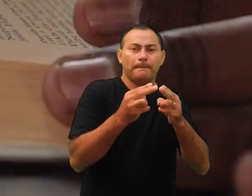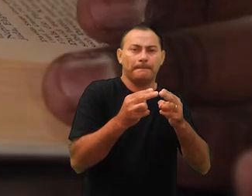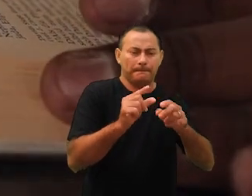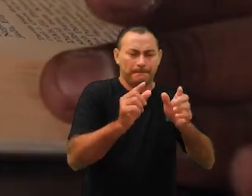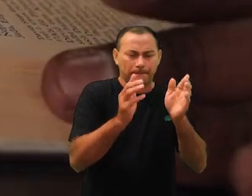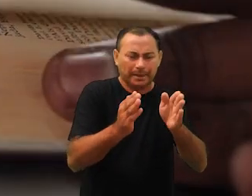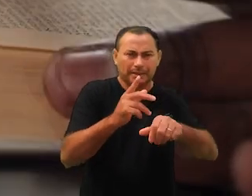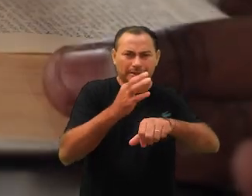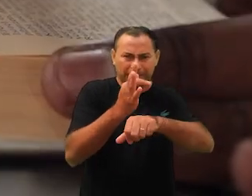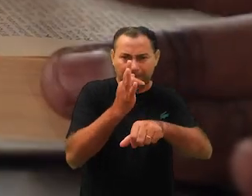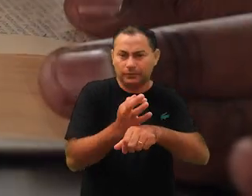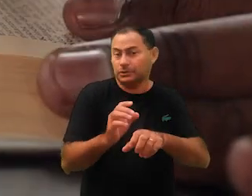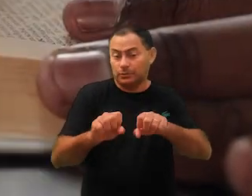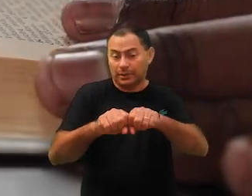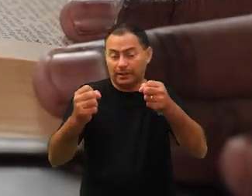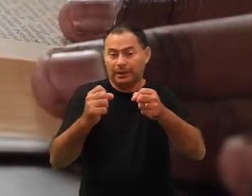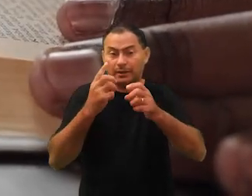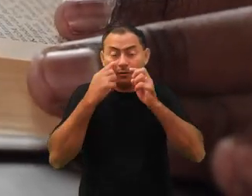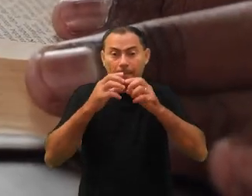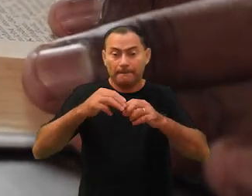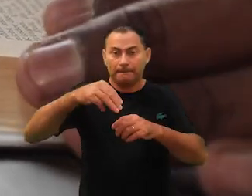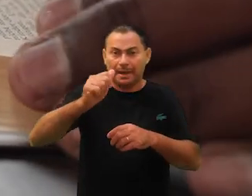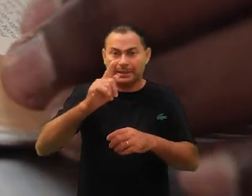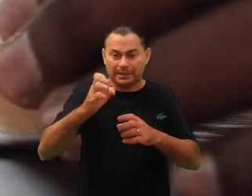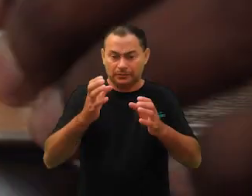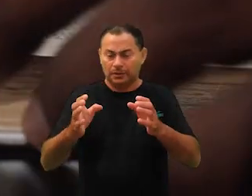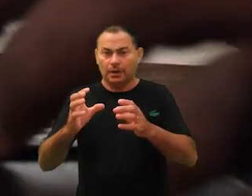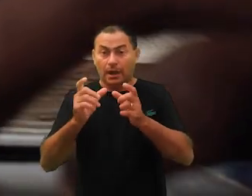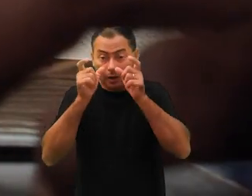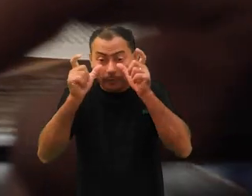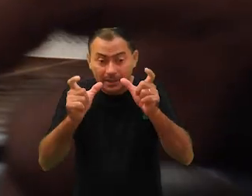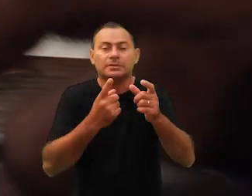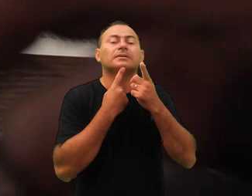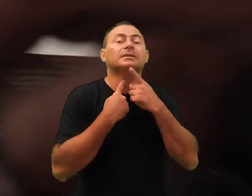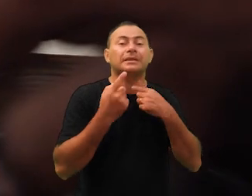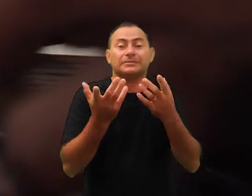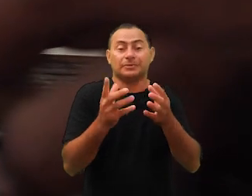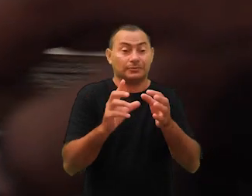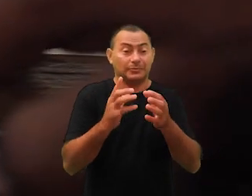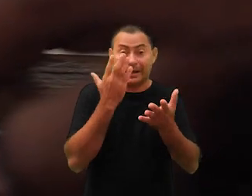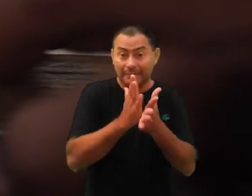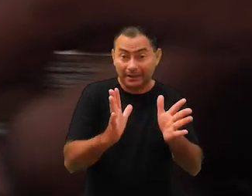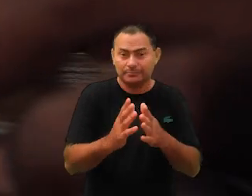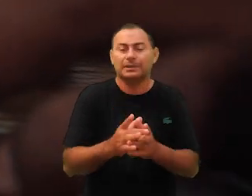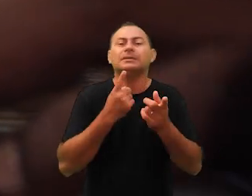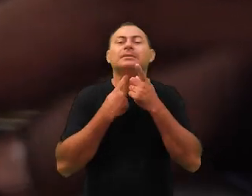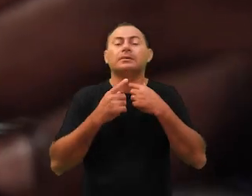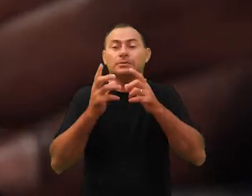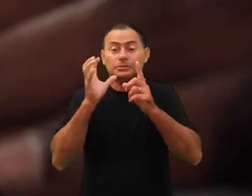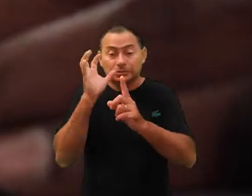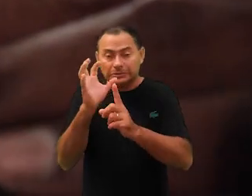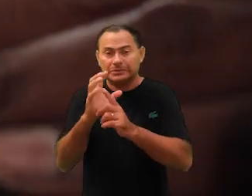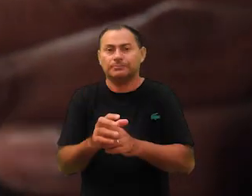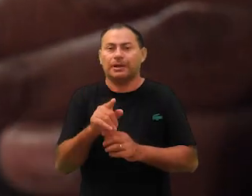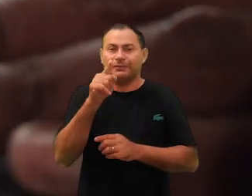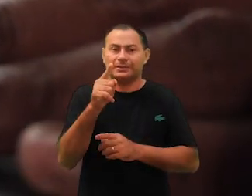um pedaço de metal. Se você não quebrar o campo magnético entre a cobiça e o desejo, este desejo será